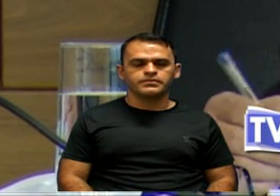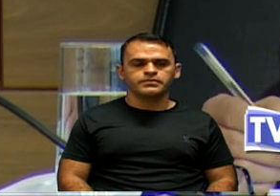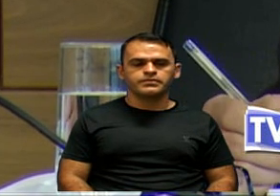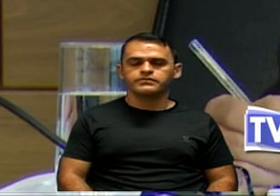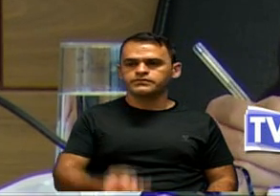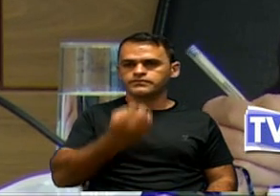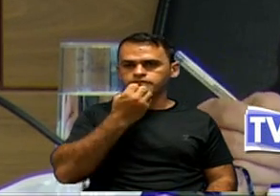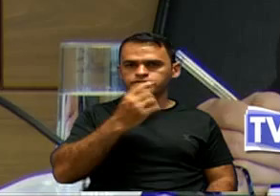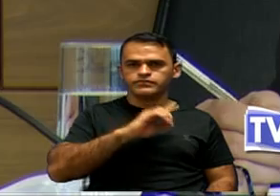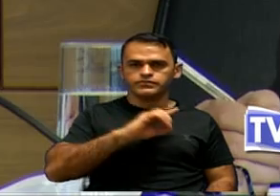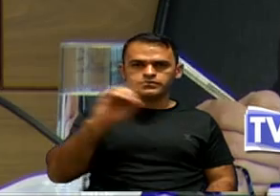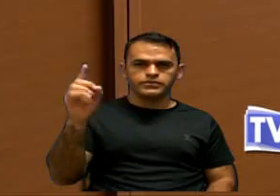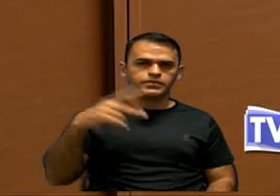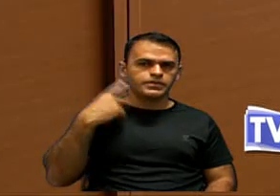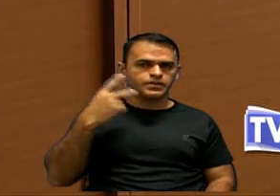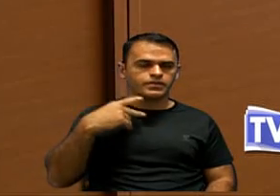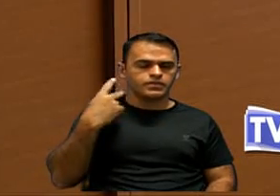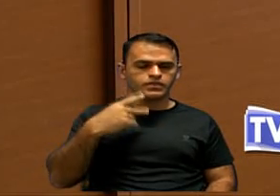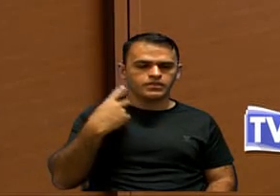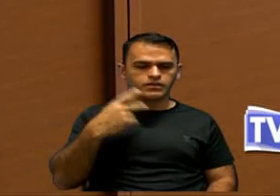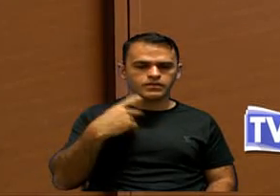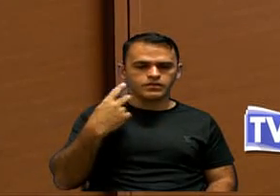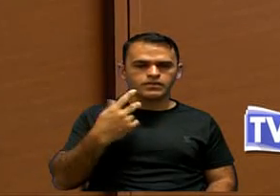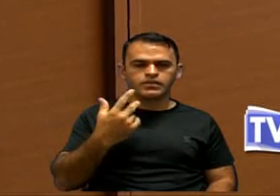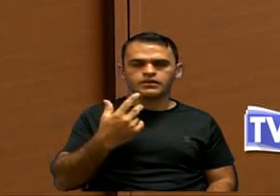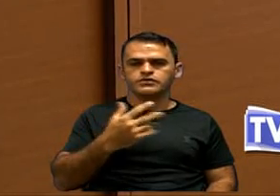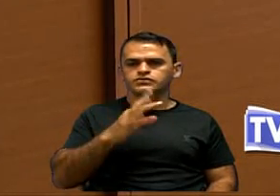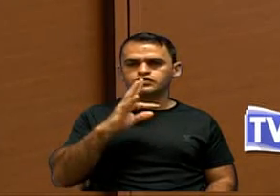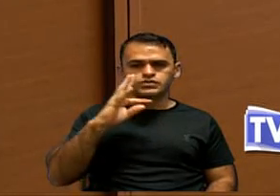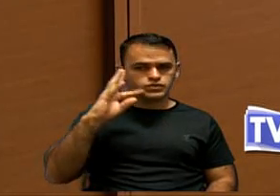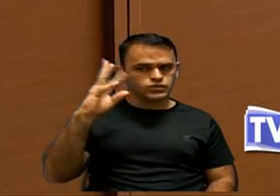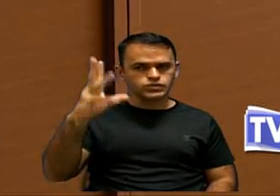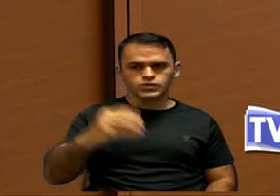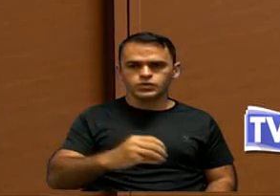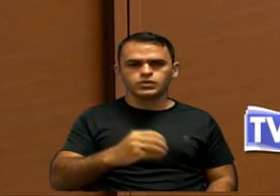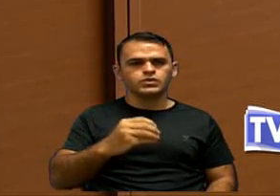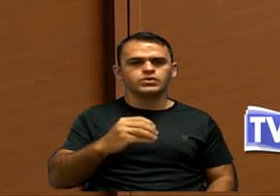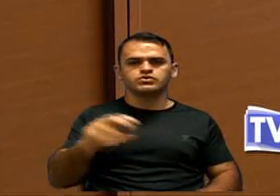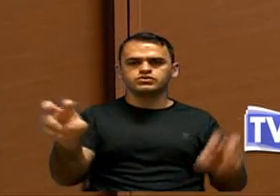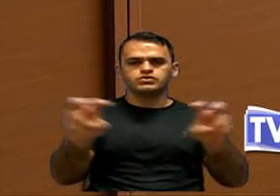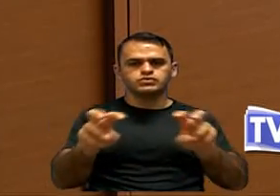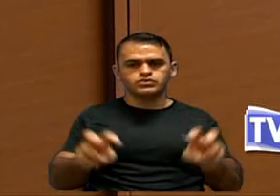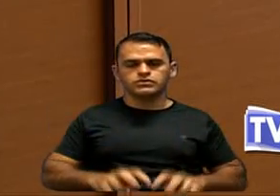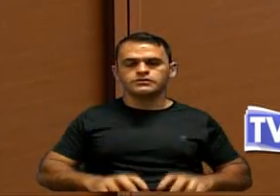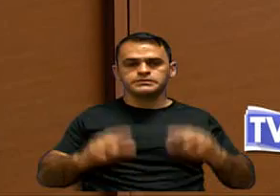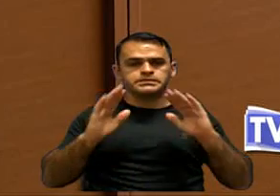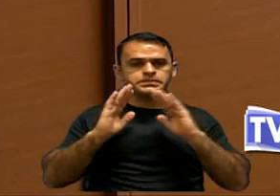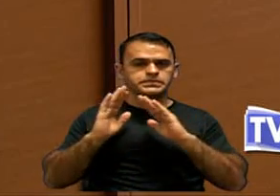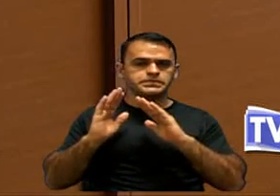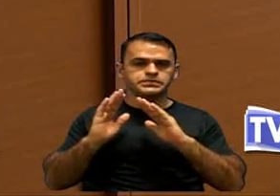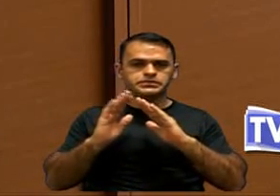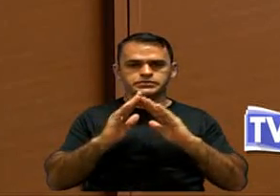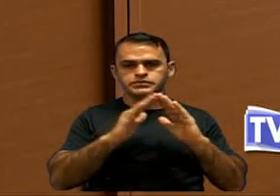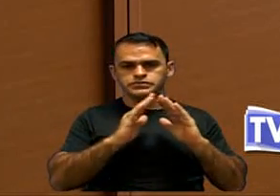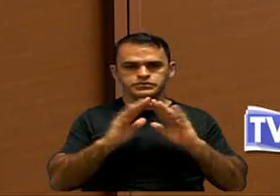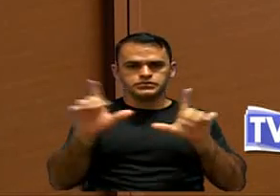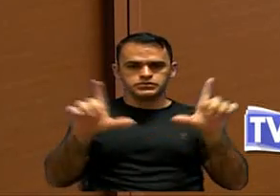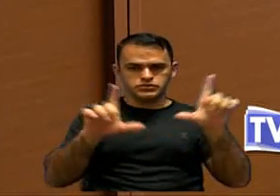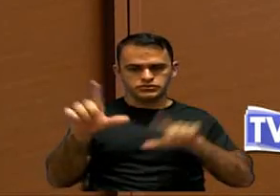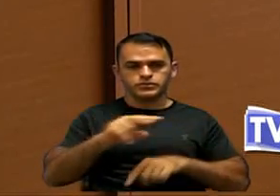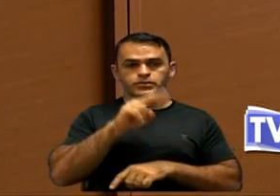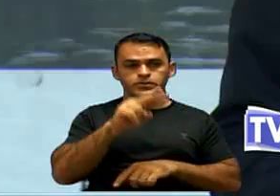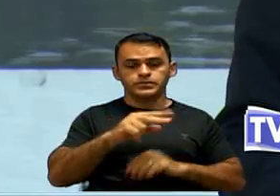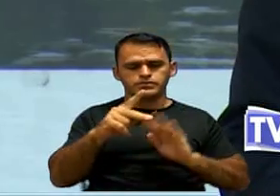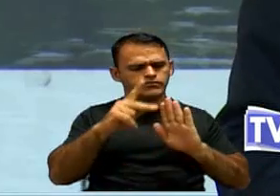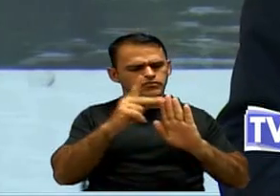264. Bom dia mais uma vez, senhores vereadores, vereadoras, todos que estão no plenário assistindo a TV Câmara.